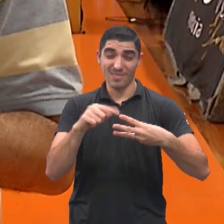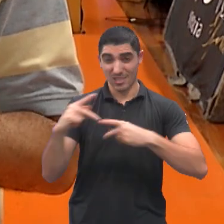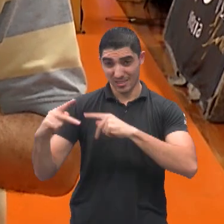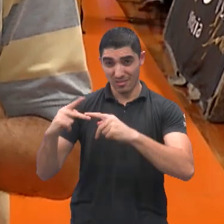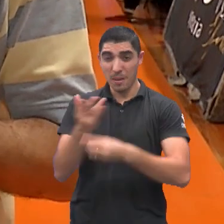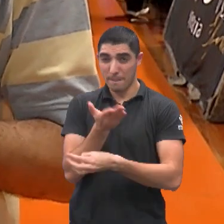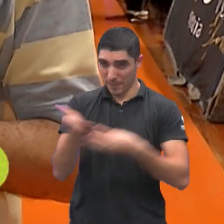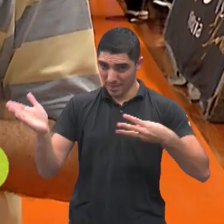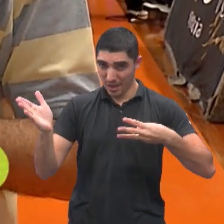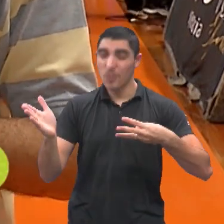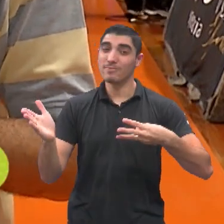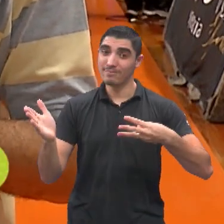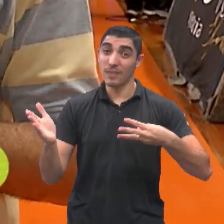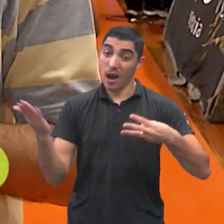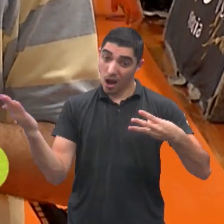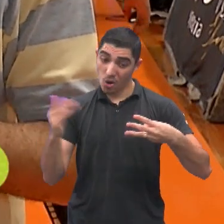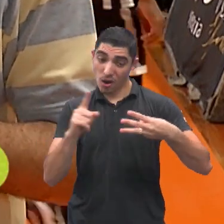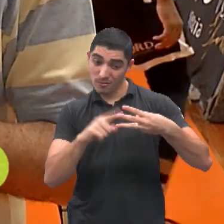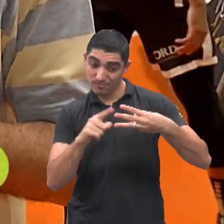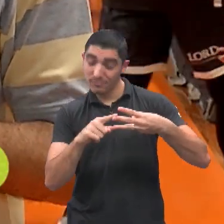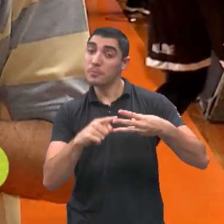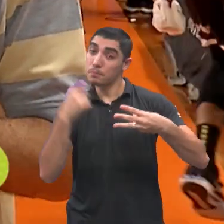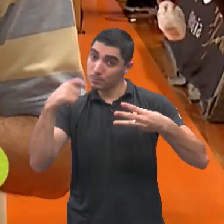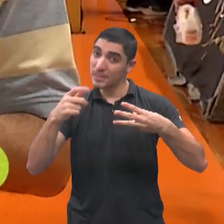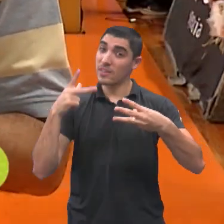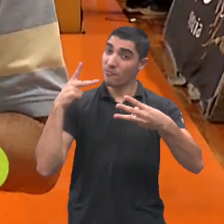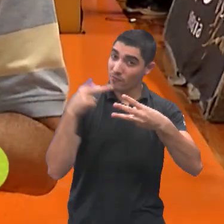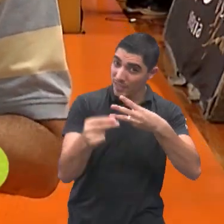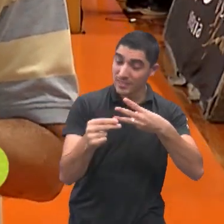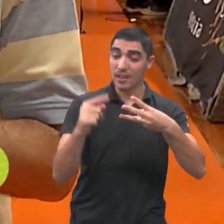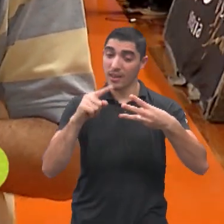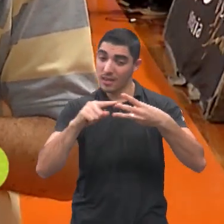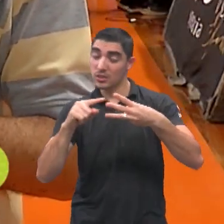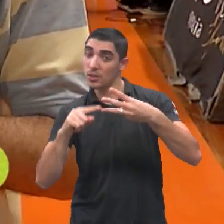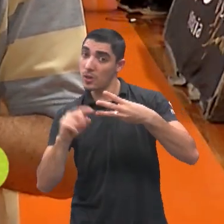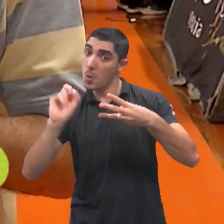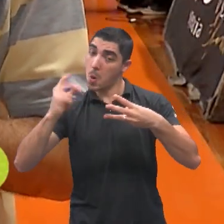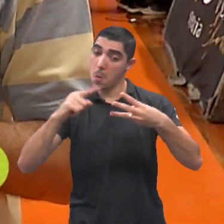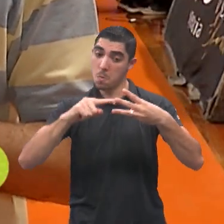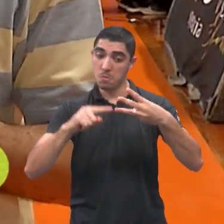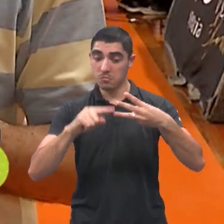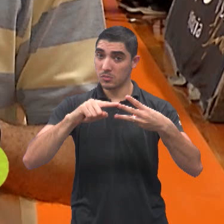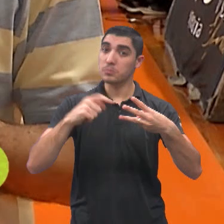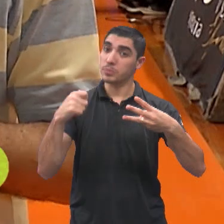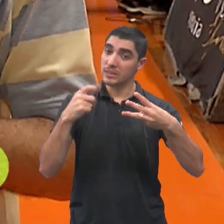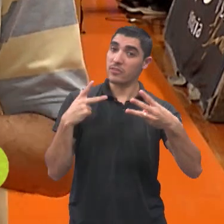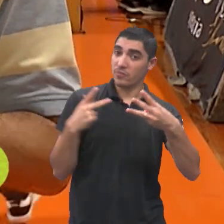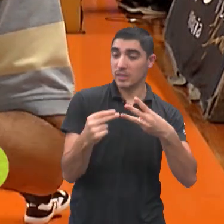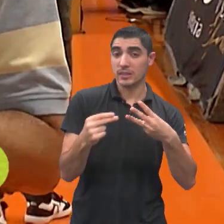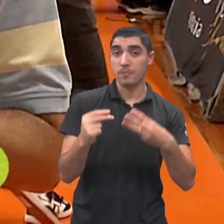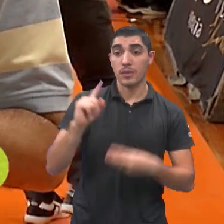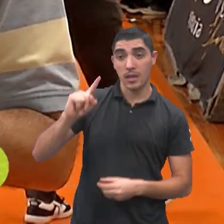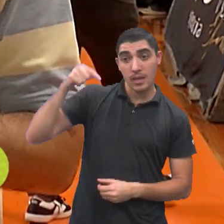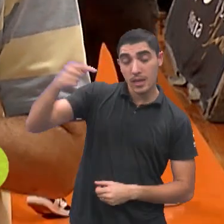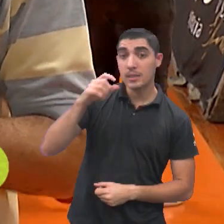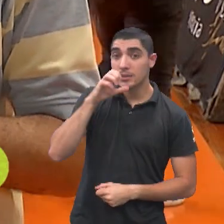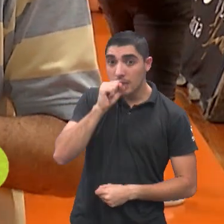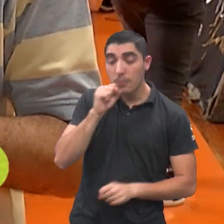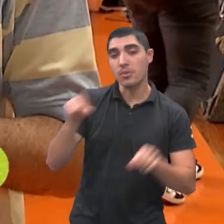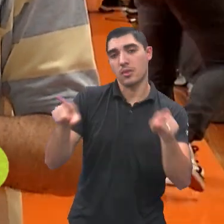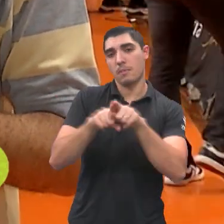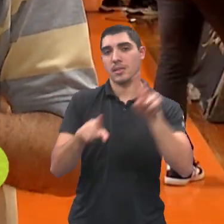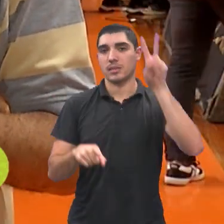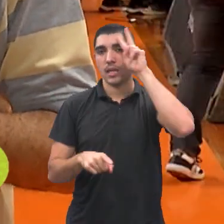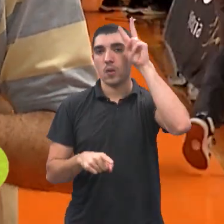vai precisar vencer pelo menos um dos próximos 2 jogos no Rio de Janeiro, no sábado e na segunda-feira, para se